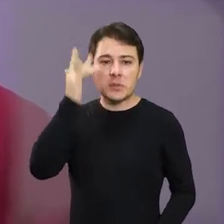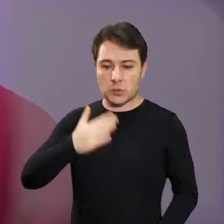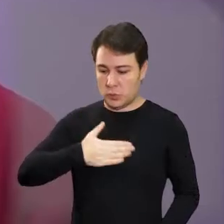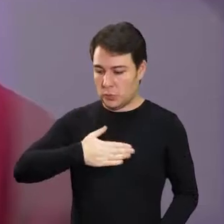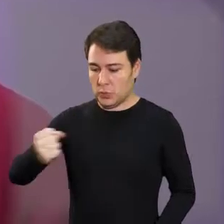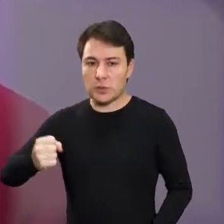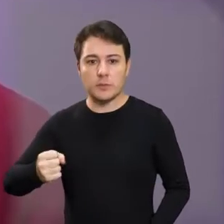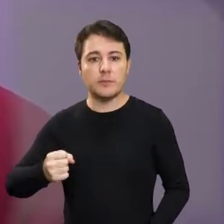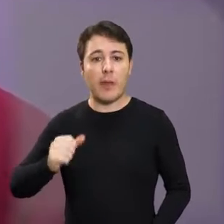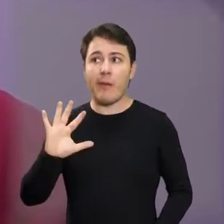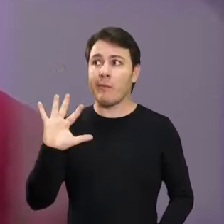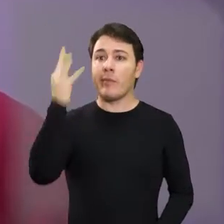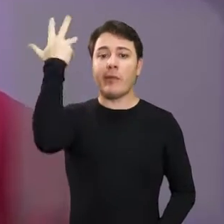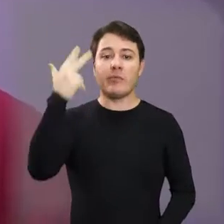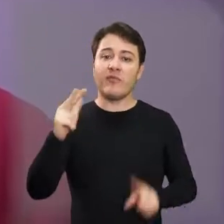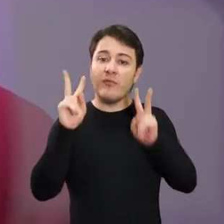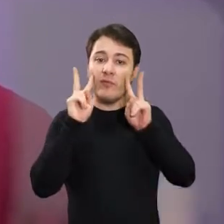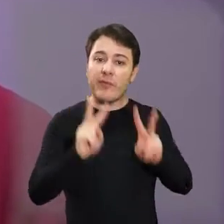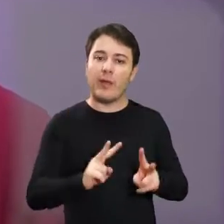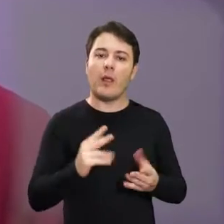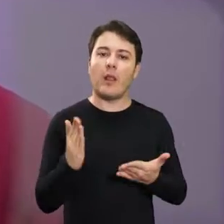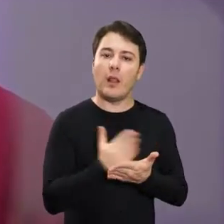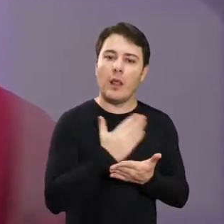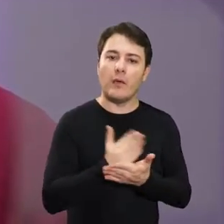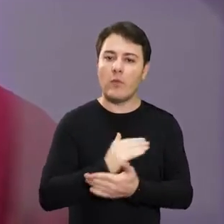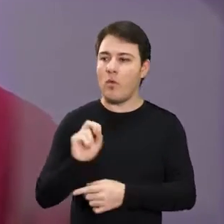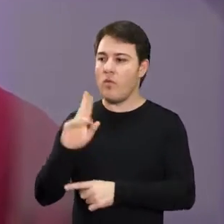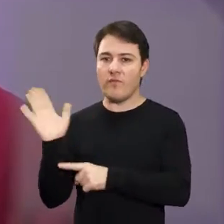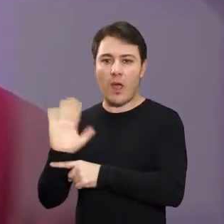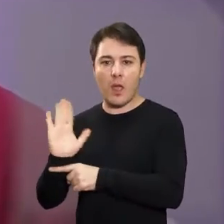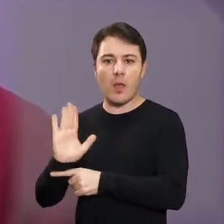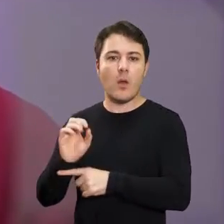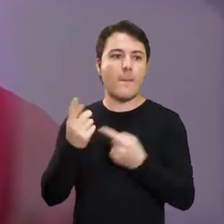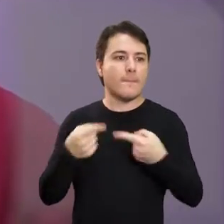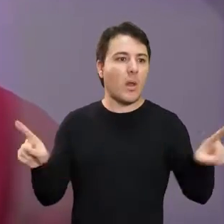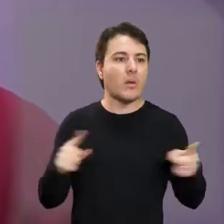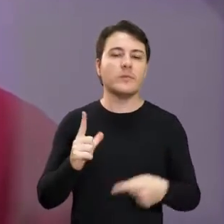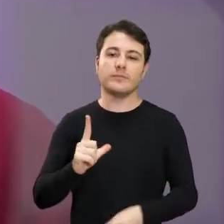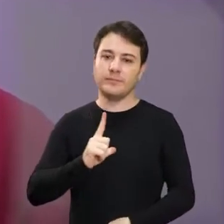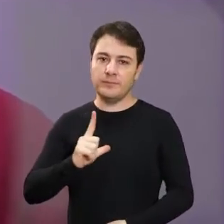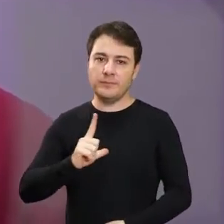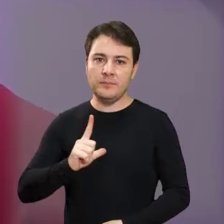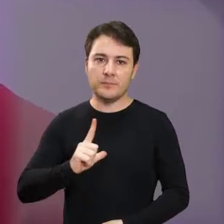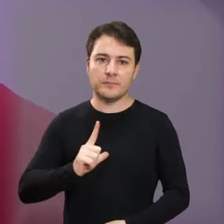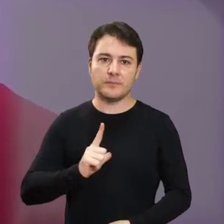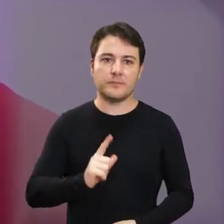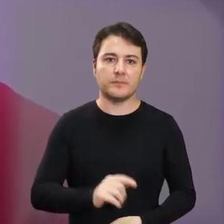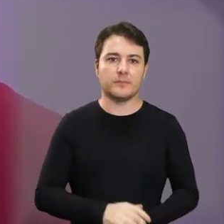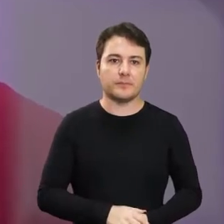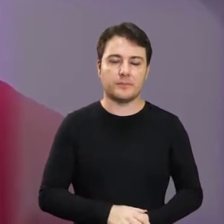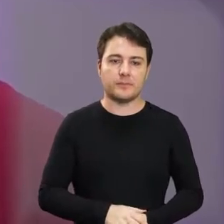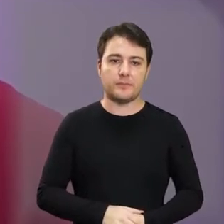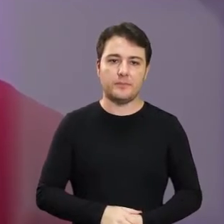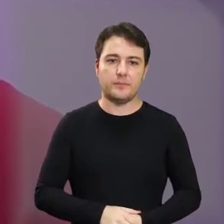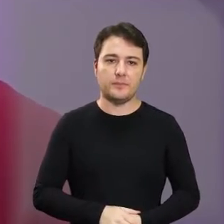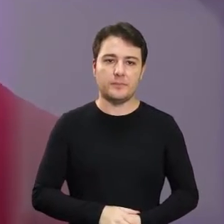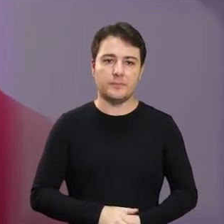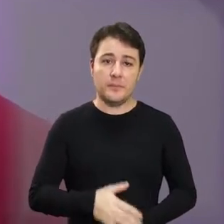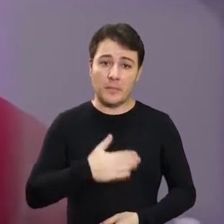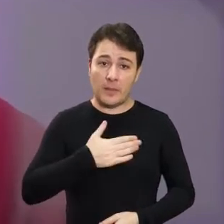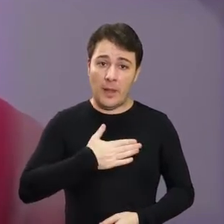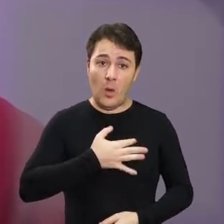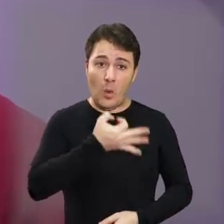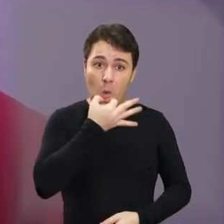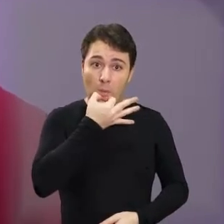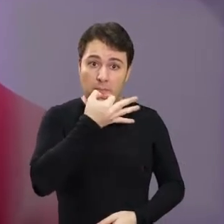autossacrifício. Isso pode ser observado em livros, filmes, músicas, é uma coisa bem comum, infelizmente. Veja bem, minha intenção não